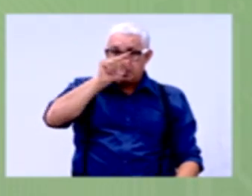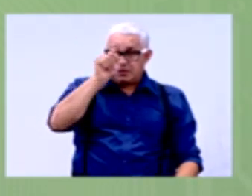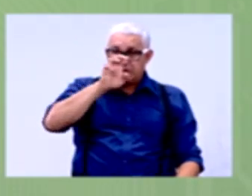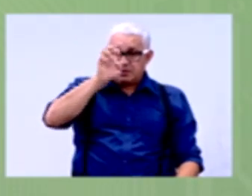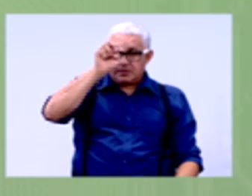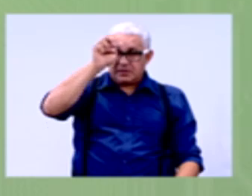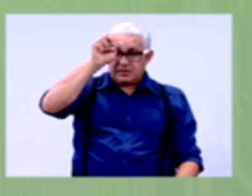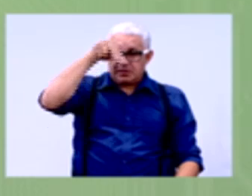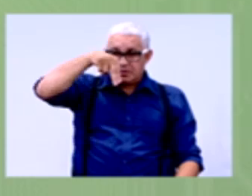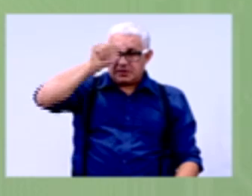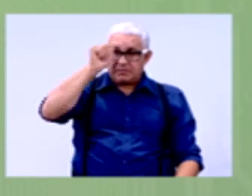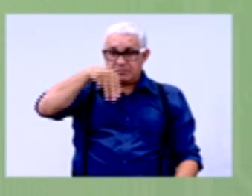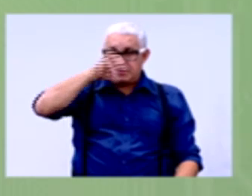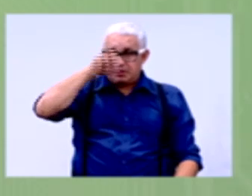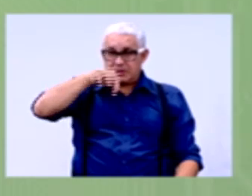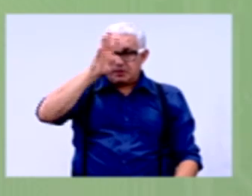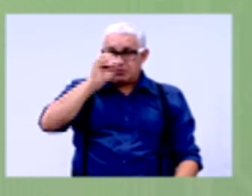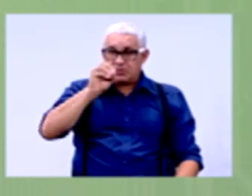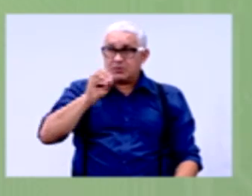armazenamento local.